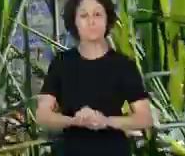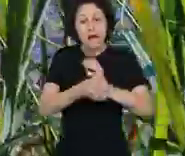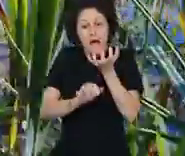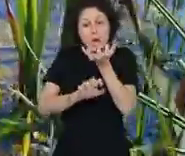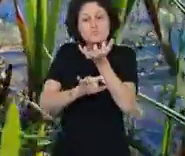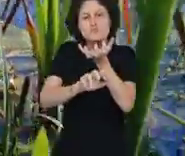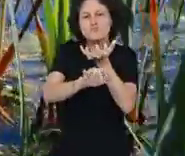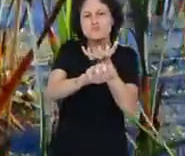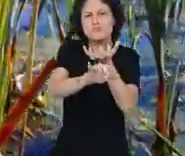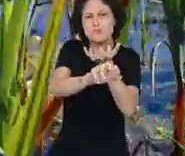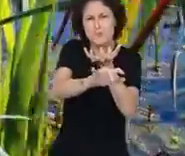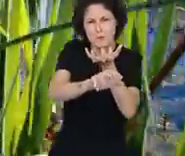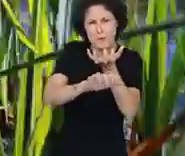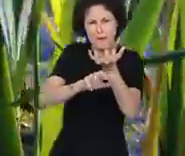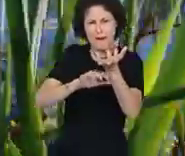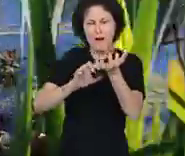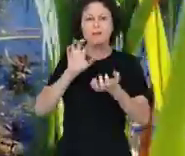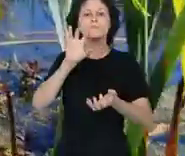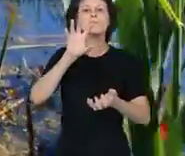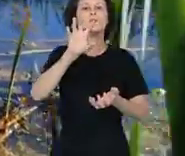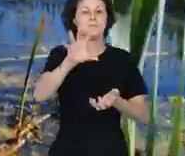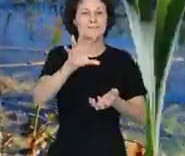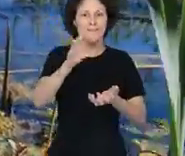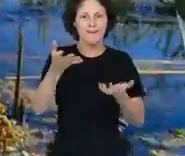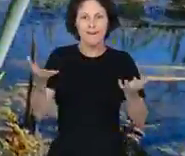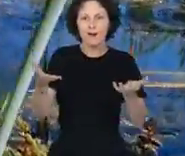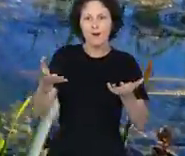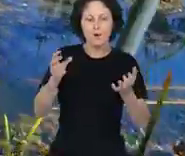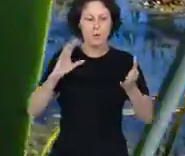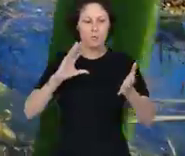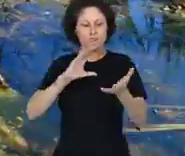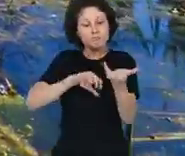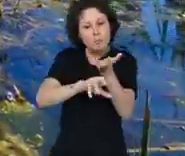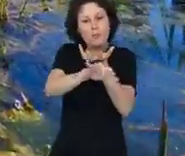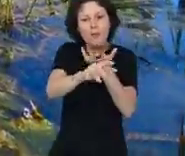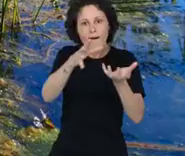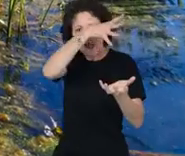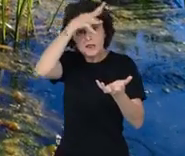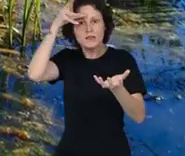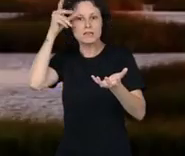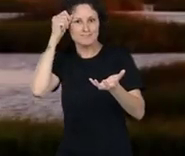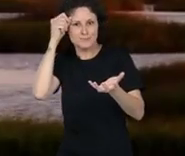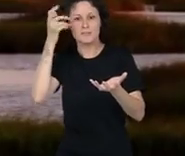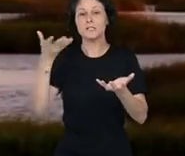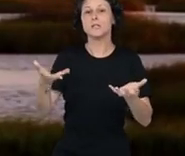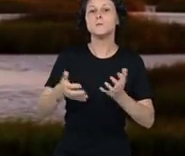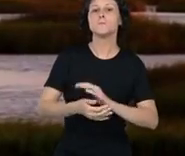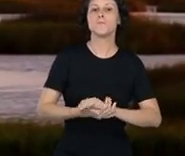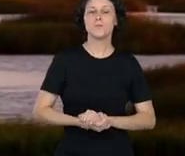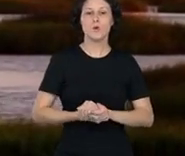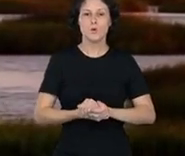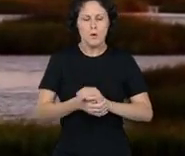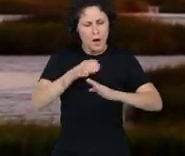Agora chegamos na maior planície alagada do nosso planeta, a planície do Pantanal, que está no Mato Grosso. Como o